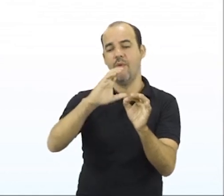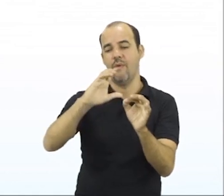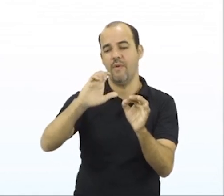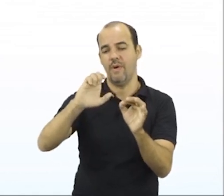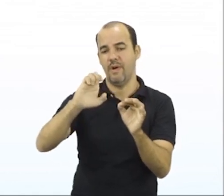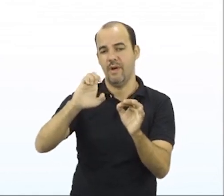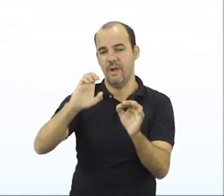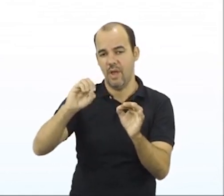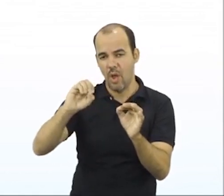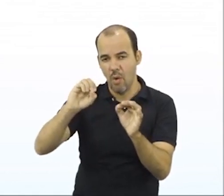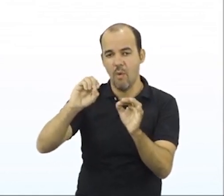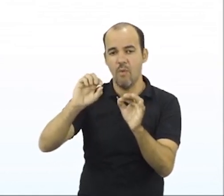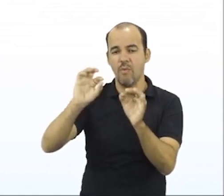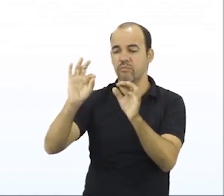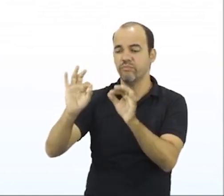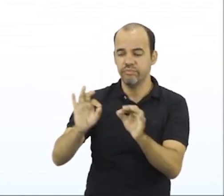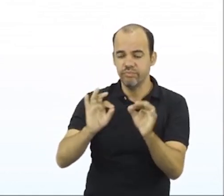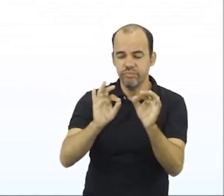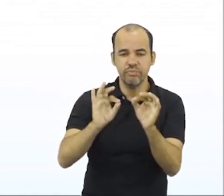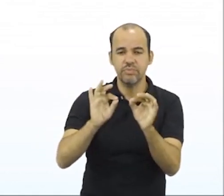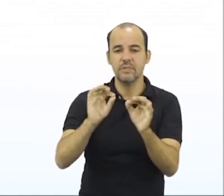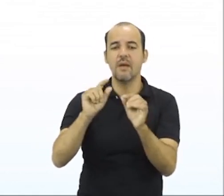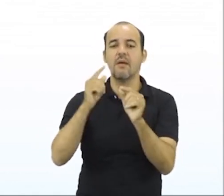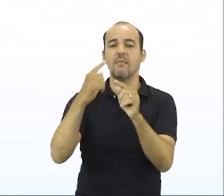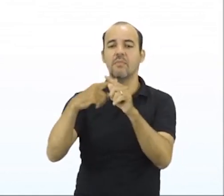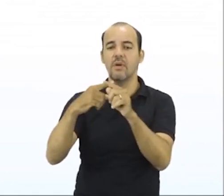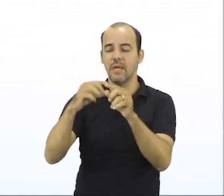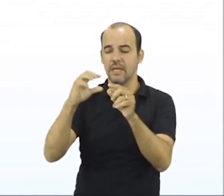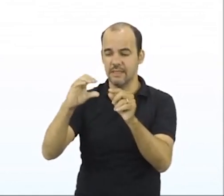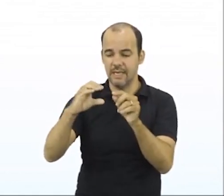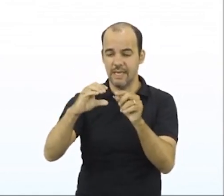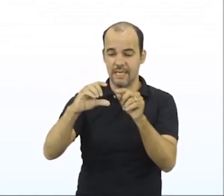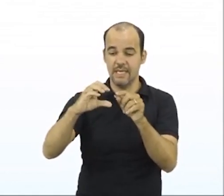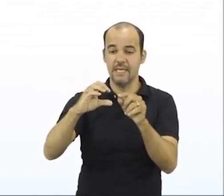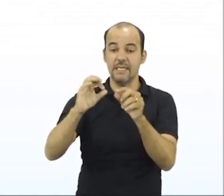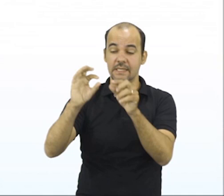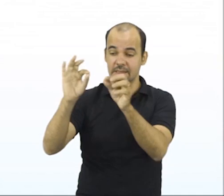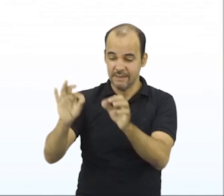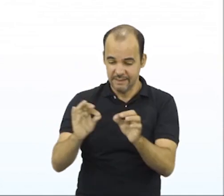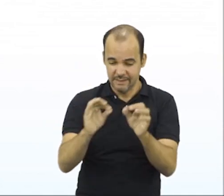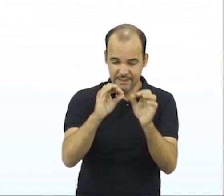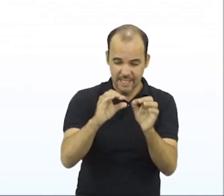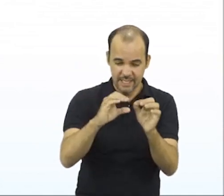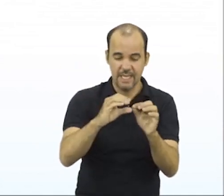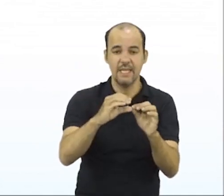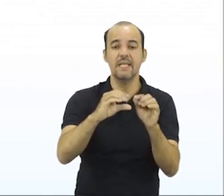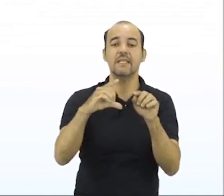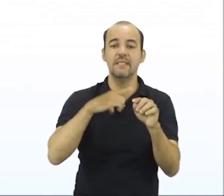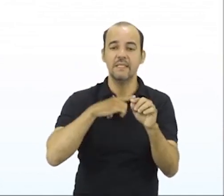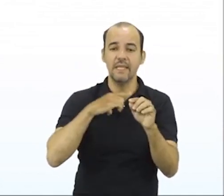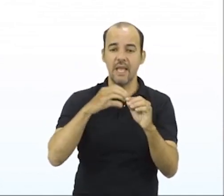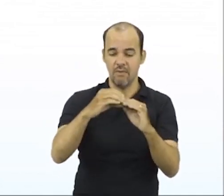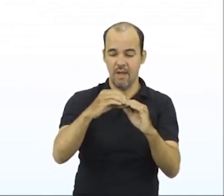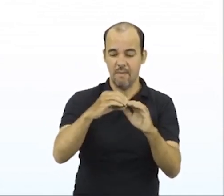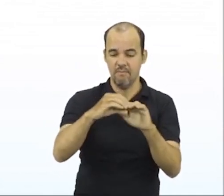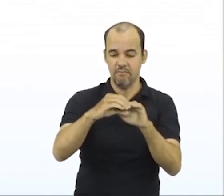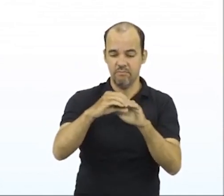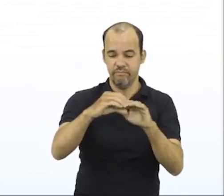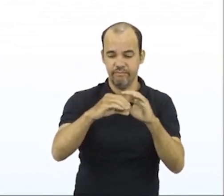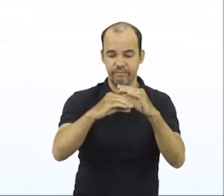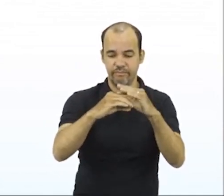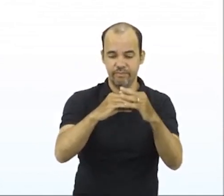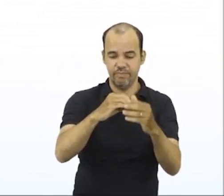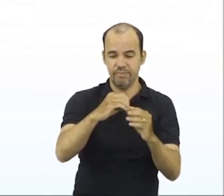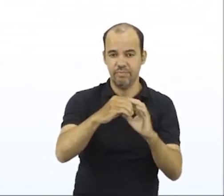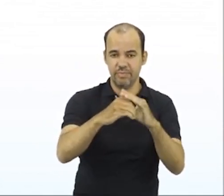está separado. E por que ele está separado? Porque ele vai ter uma membrana que vai organizar ele. Essa membrana aqui, ó, é o que